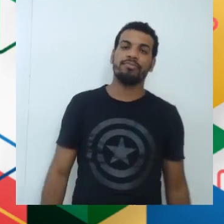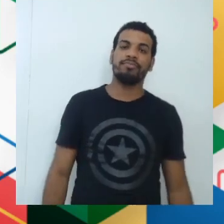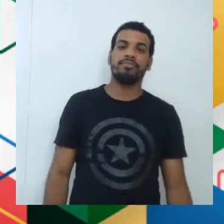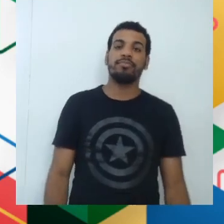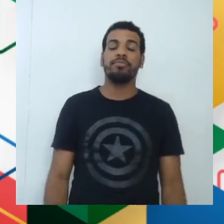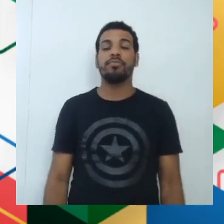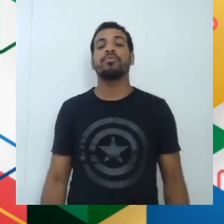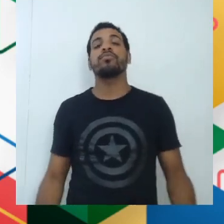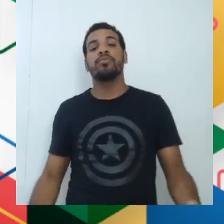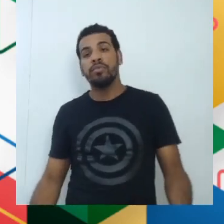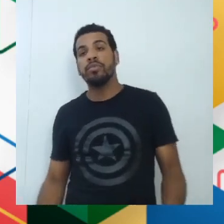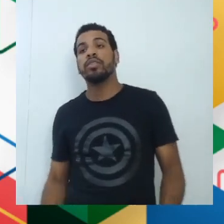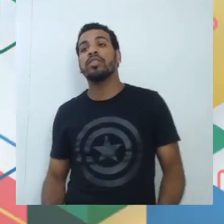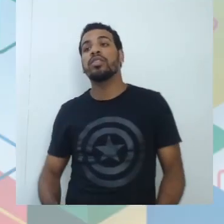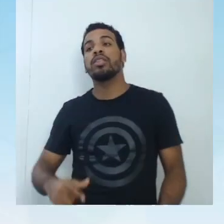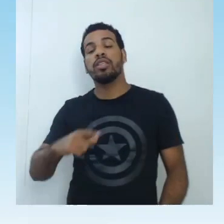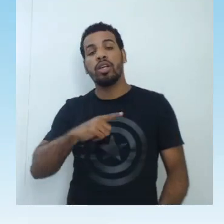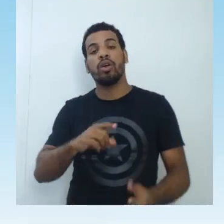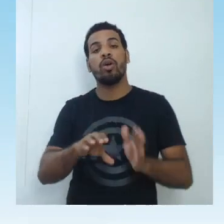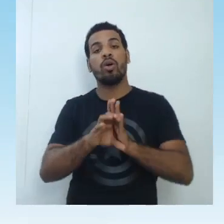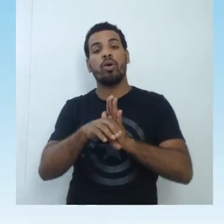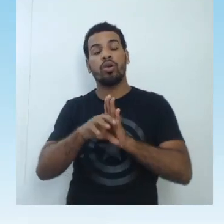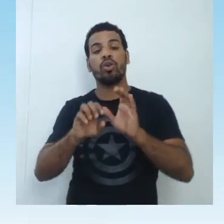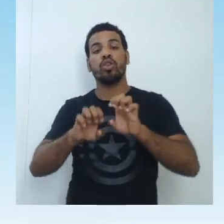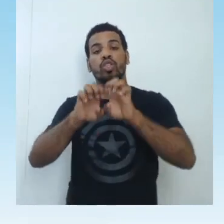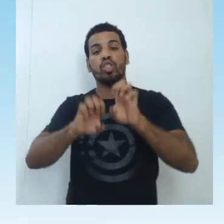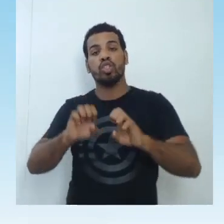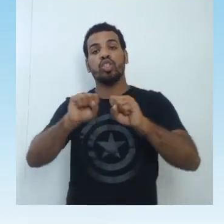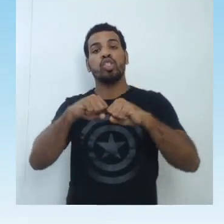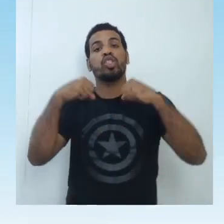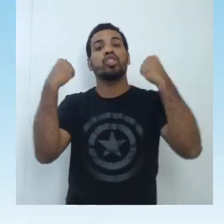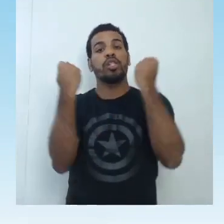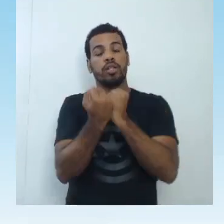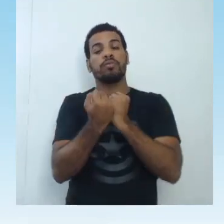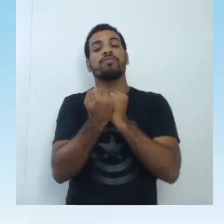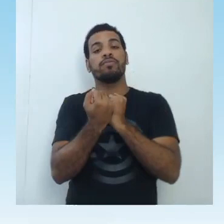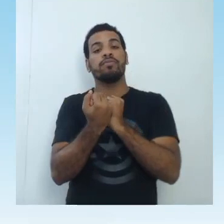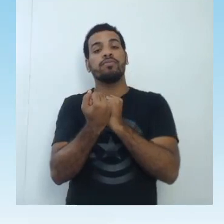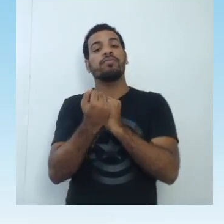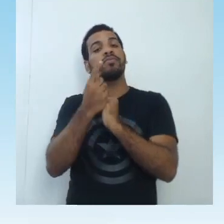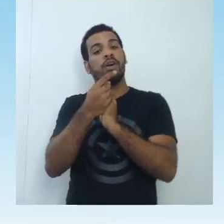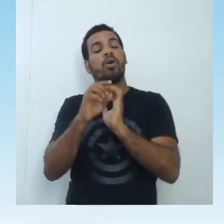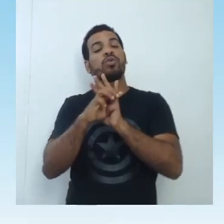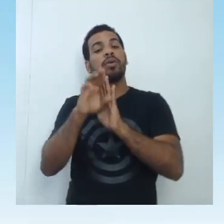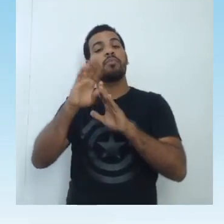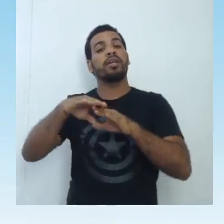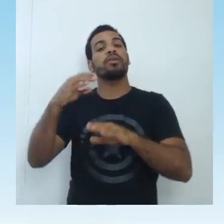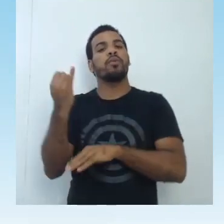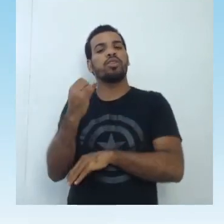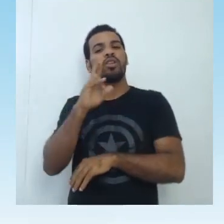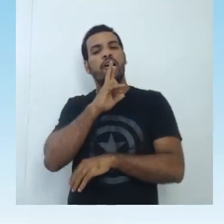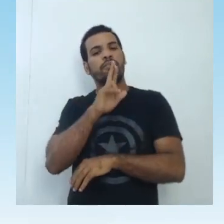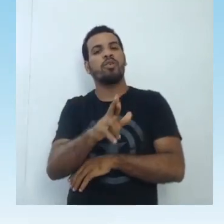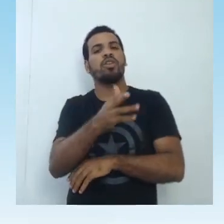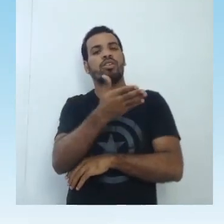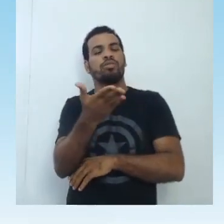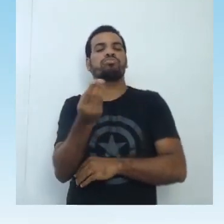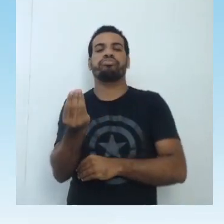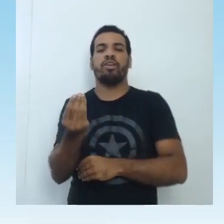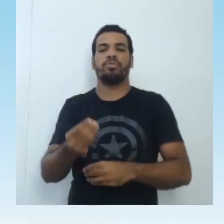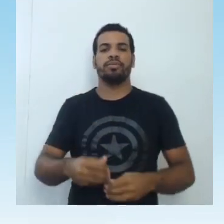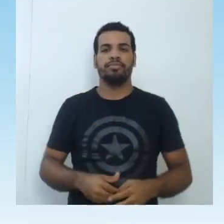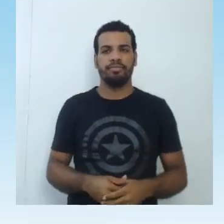vai ter aí o conceito de estrutura social tomado como o conceito mais importante para responder essa